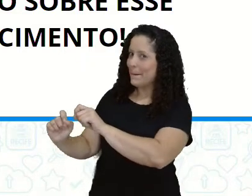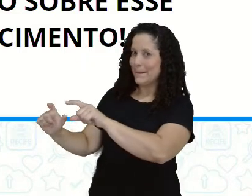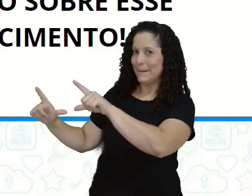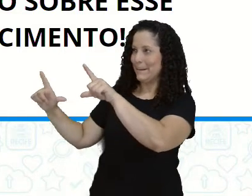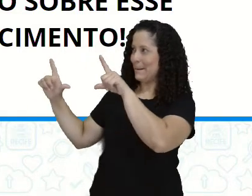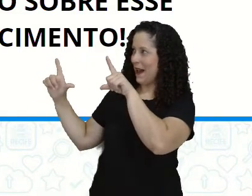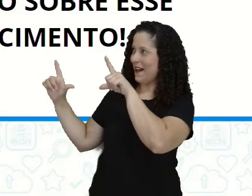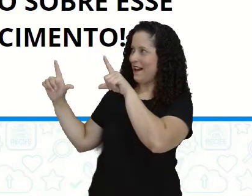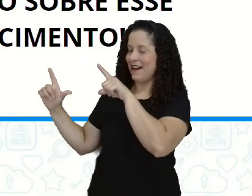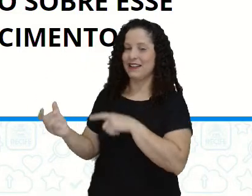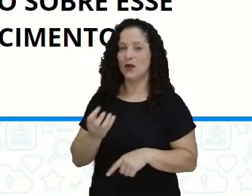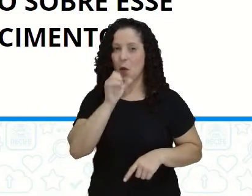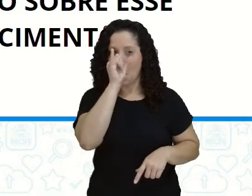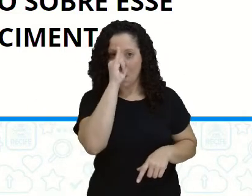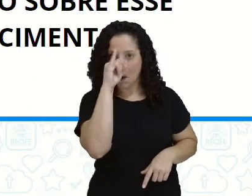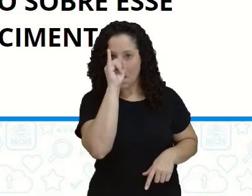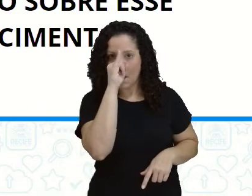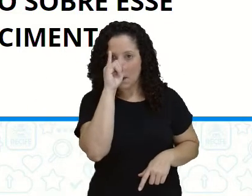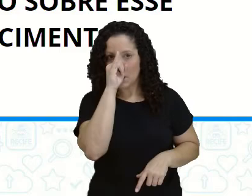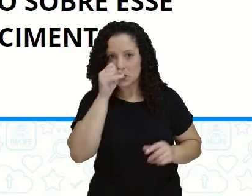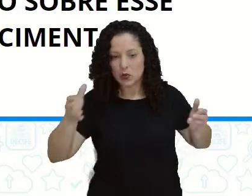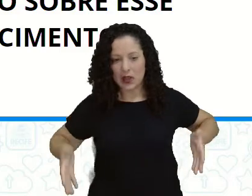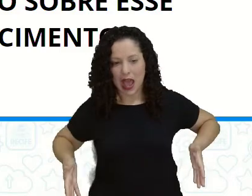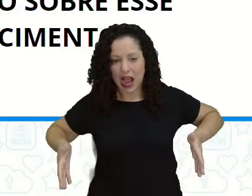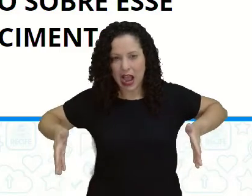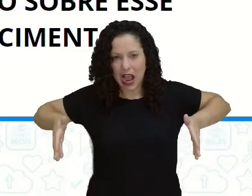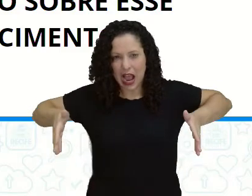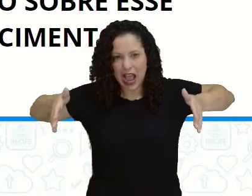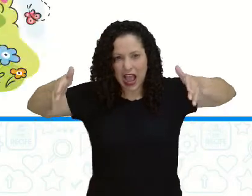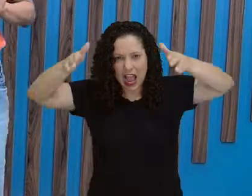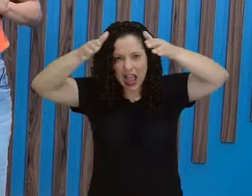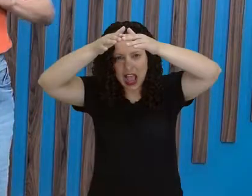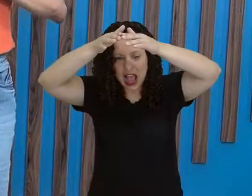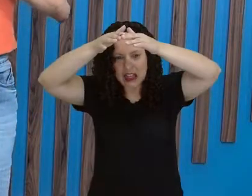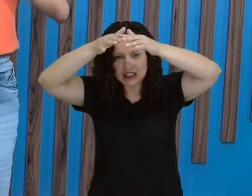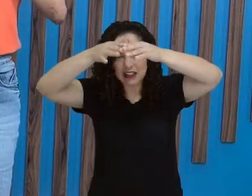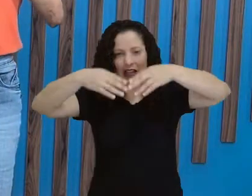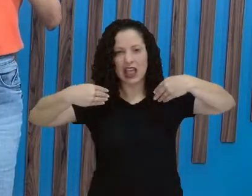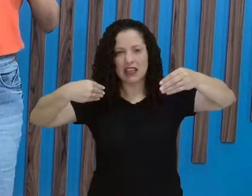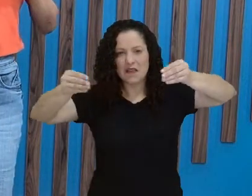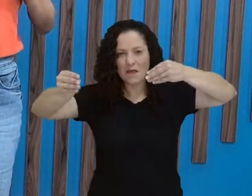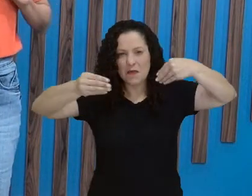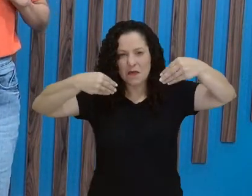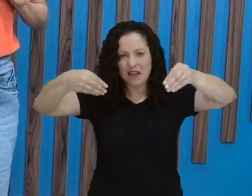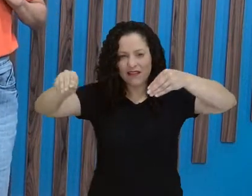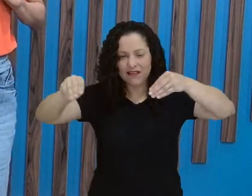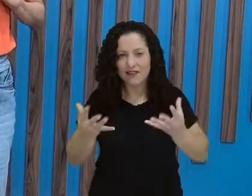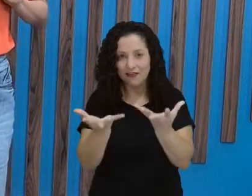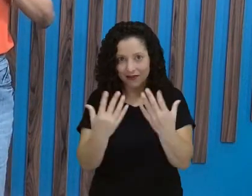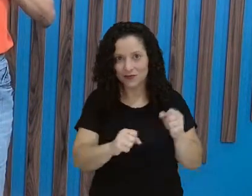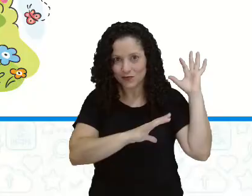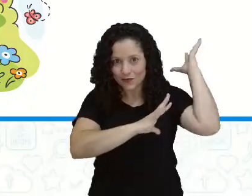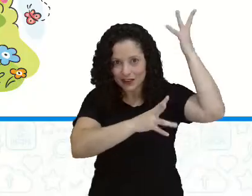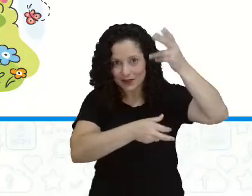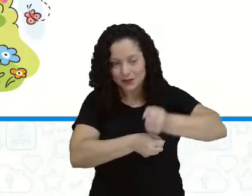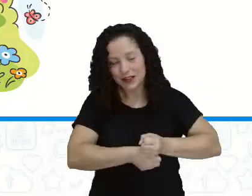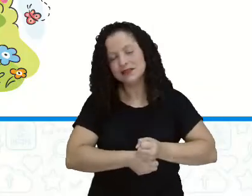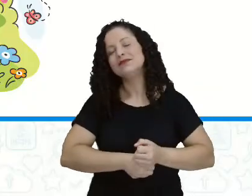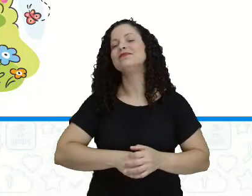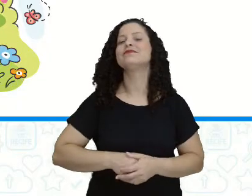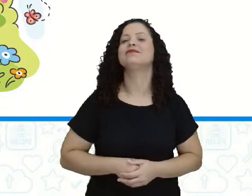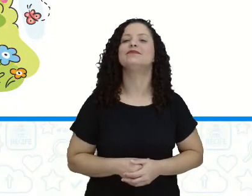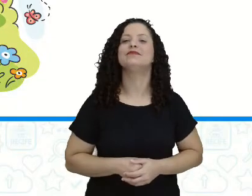na casinha dele de palha. Você lembra dessa história? Vamos relembrar. Eu tenho certeza que